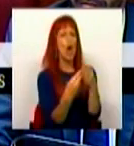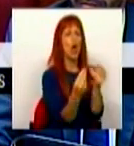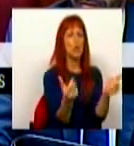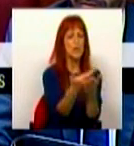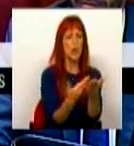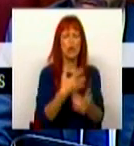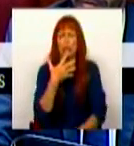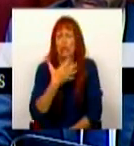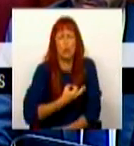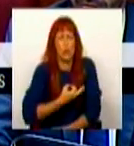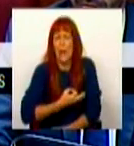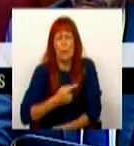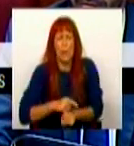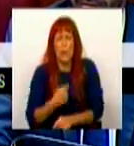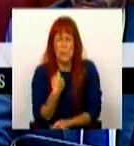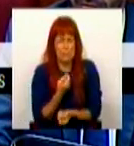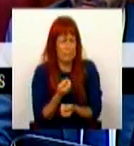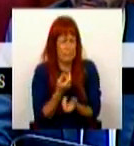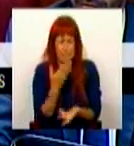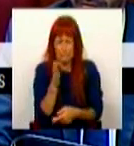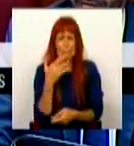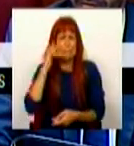resolução totalmente ineficiente.